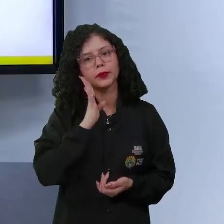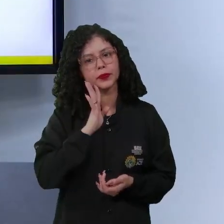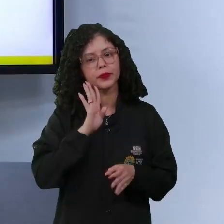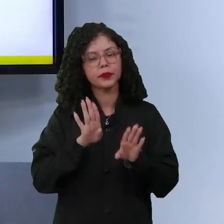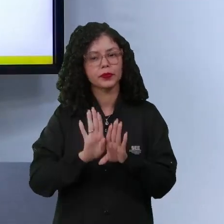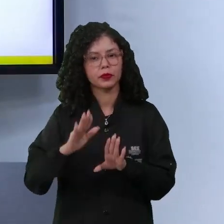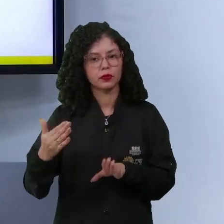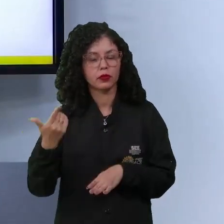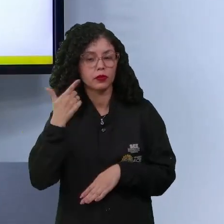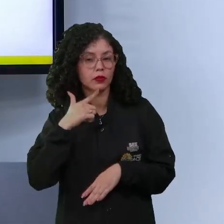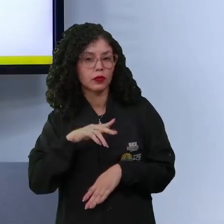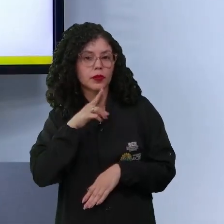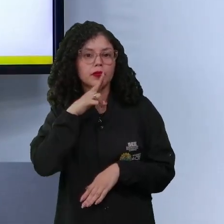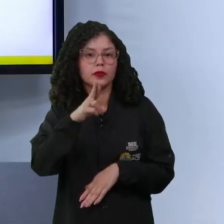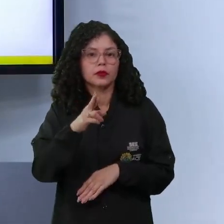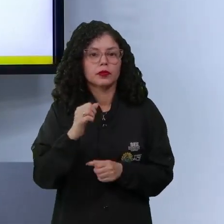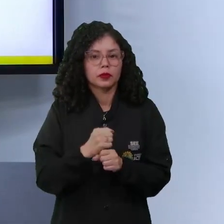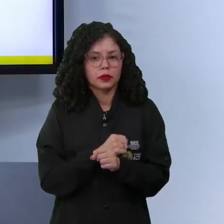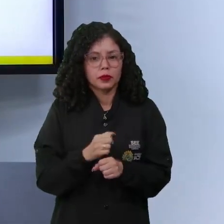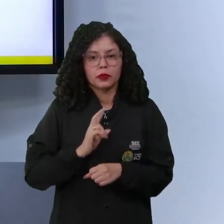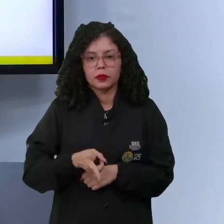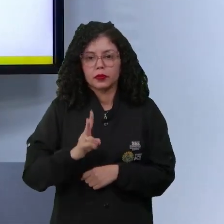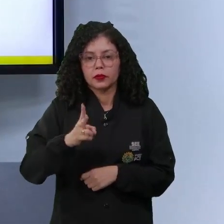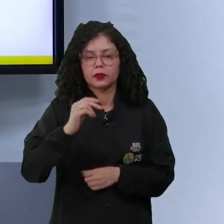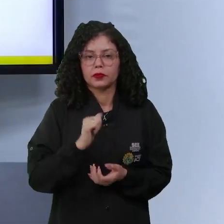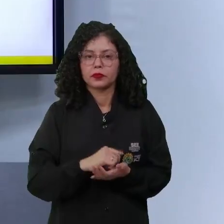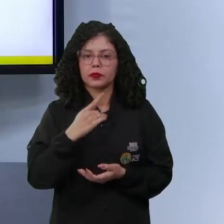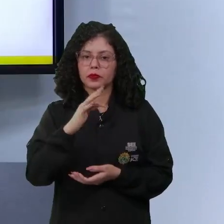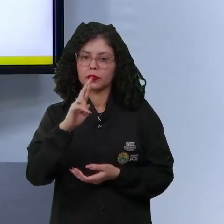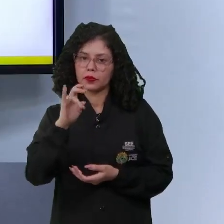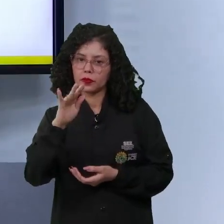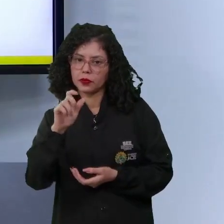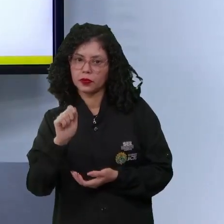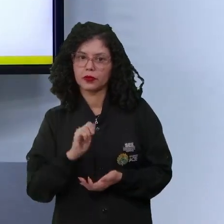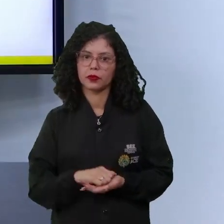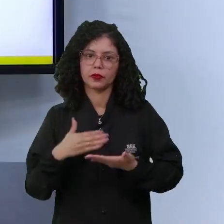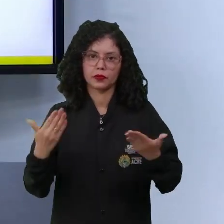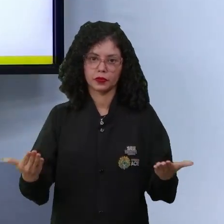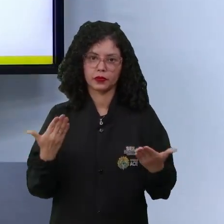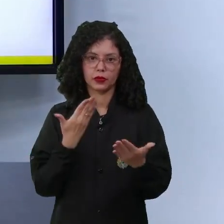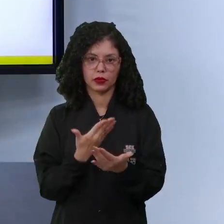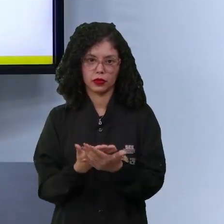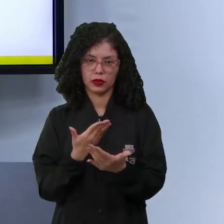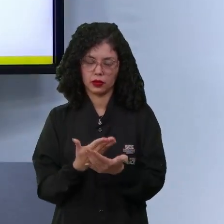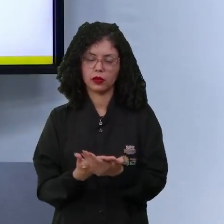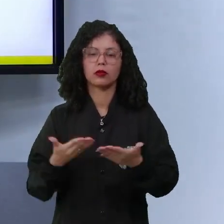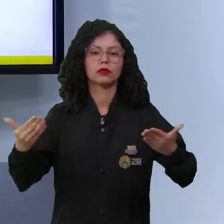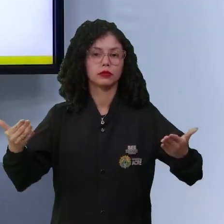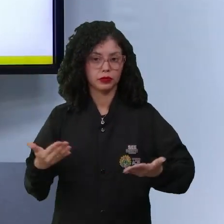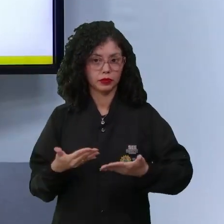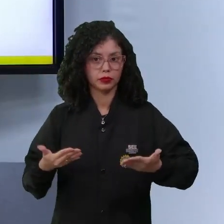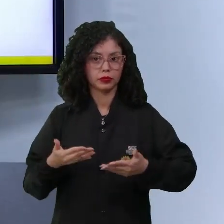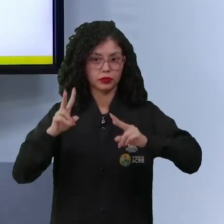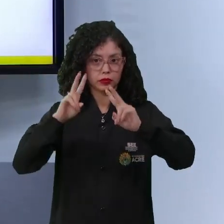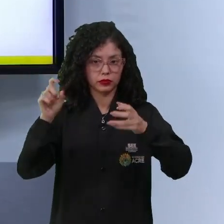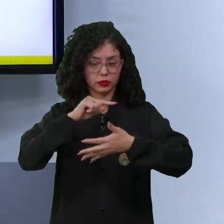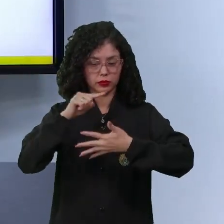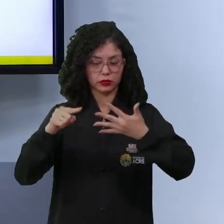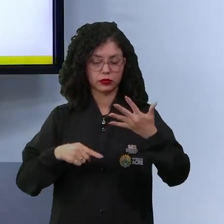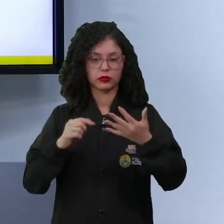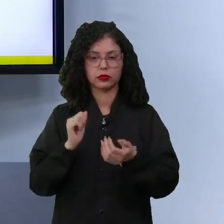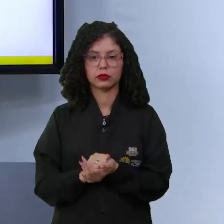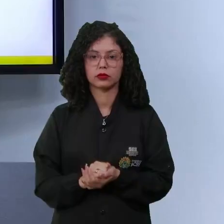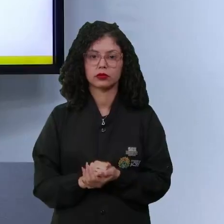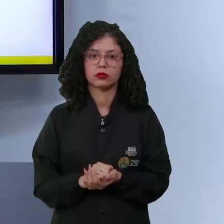quando você consegue calcular usando a constante de proporcionalidade. Essa foi a nossa aula sobre variação